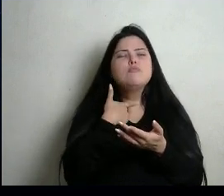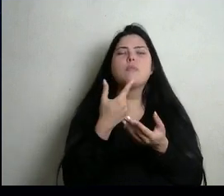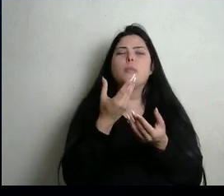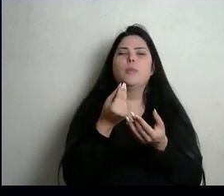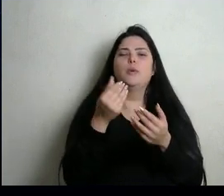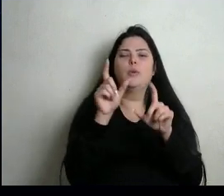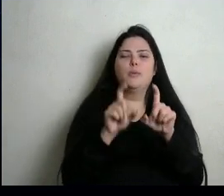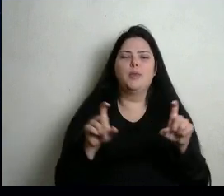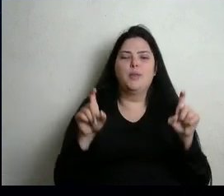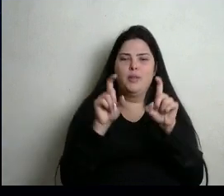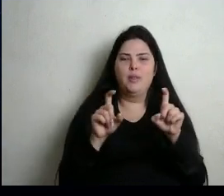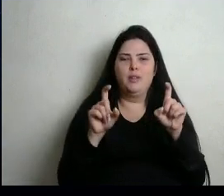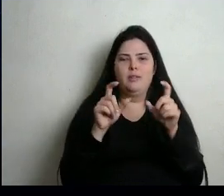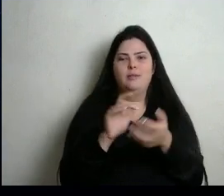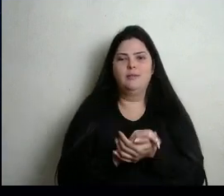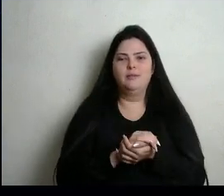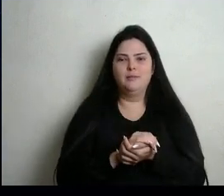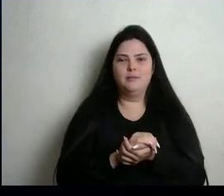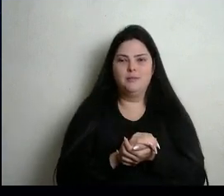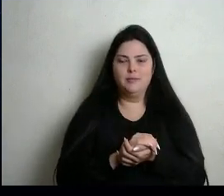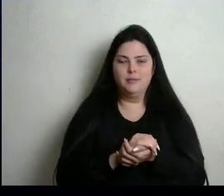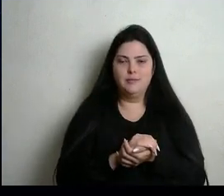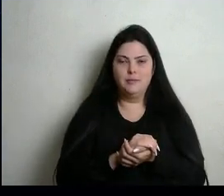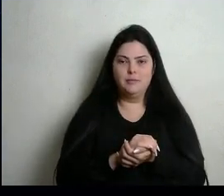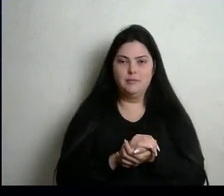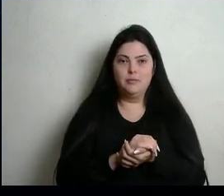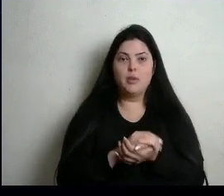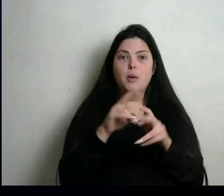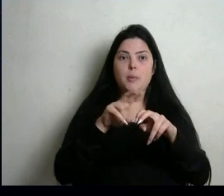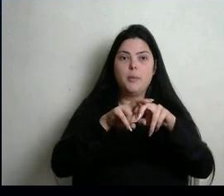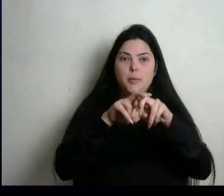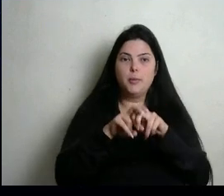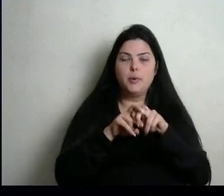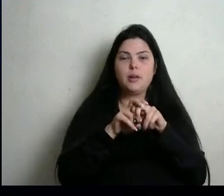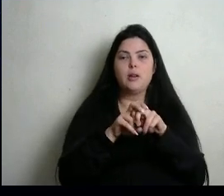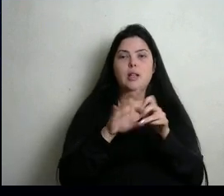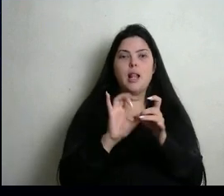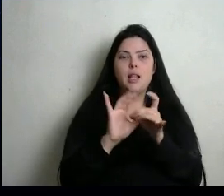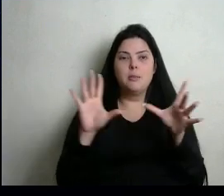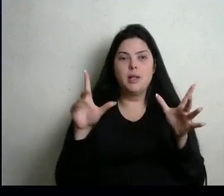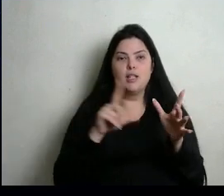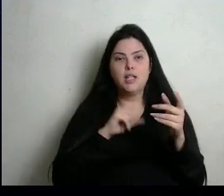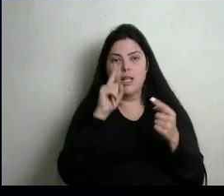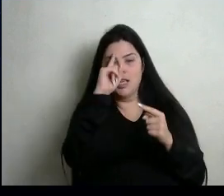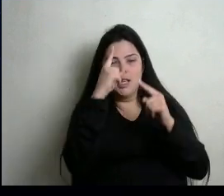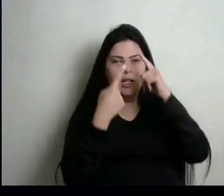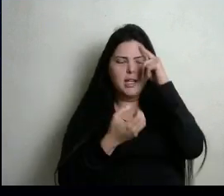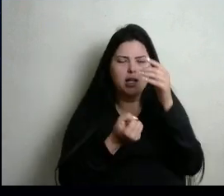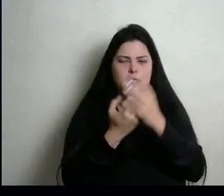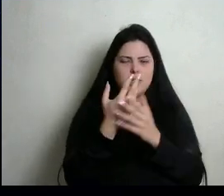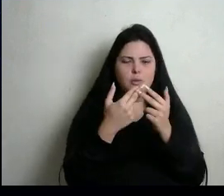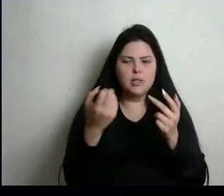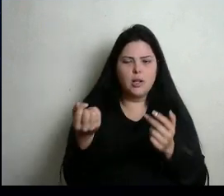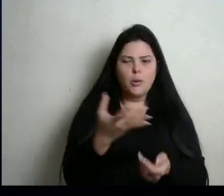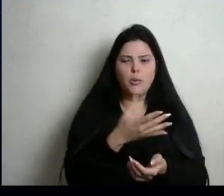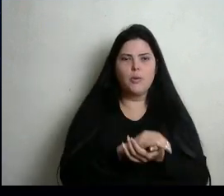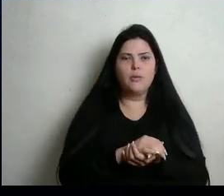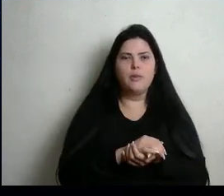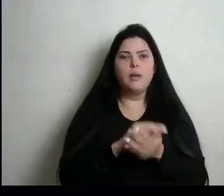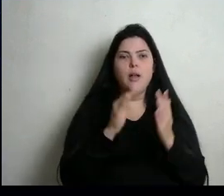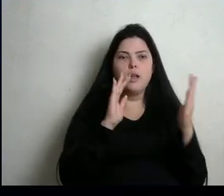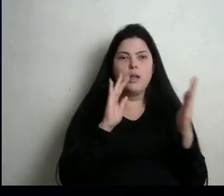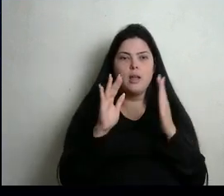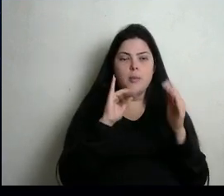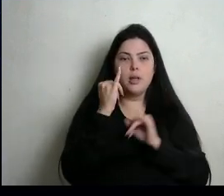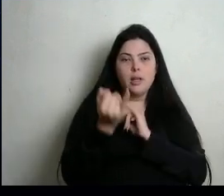algo que pela questão de liberdade que a gente tinha de criação, coisas novas, eu estava numa época onde a internet